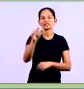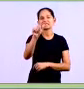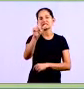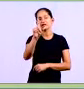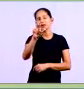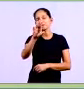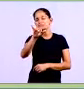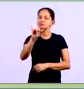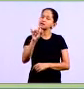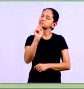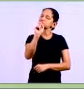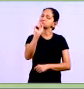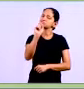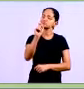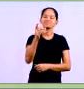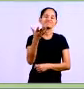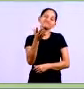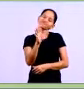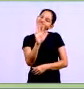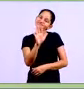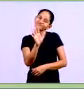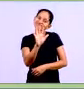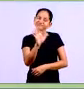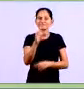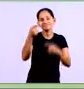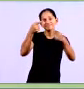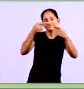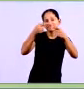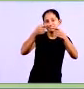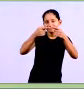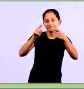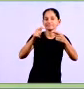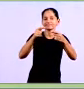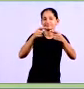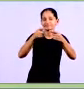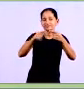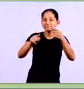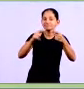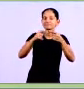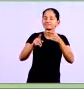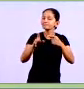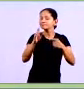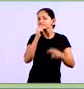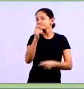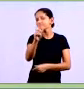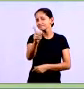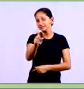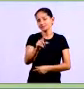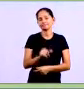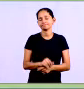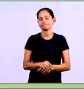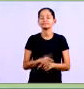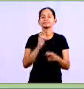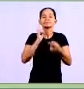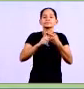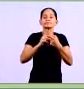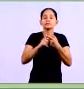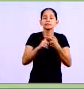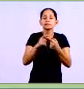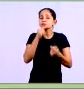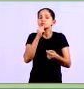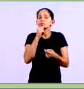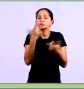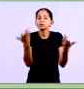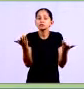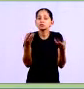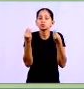outros regimes sim, mas esse arbitrado, mesmo que seja trazido pela legislação, não existe. Por que ele não existe? Não tem opção